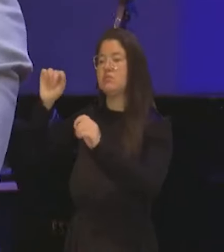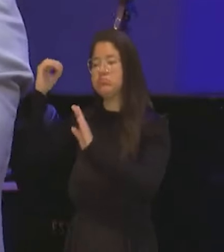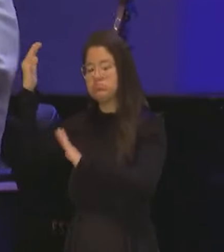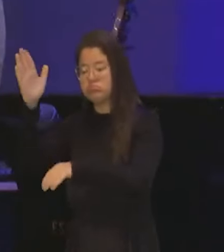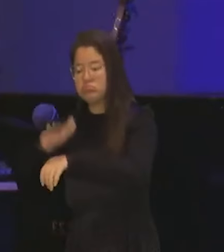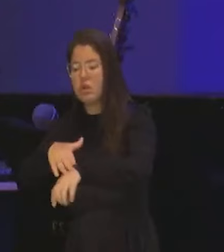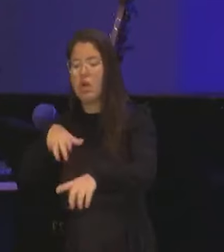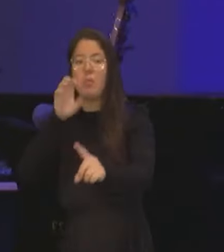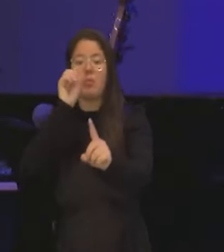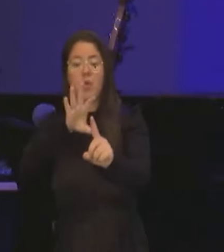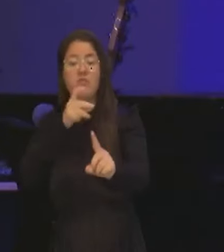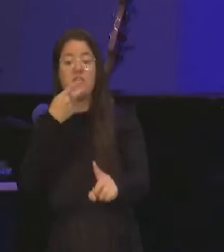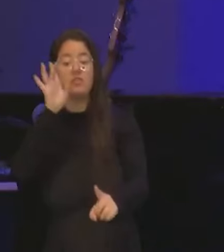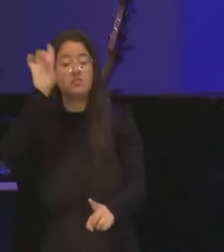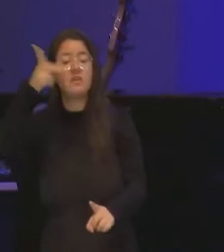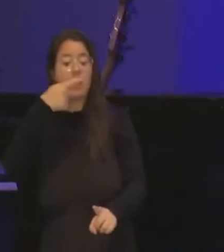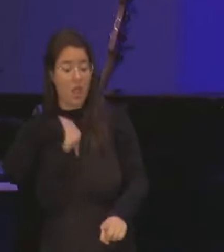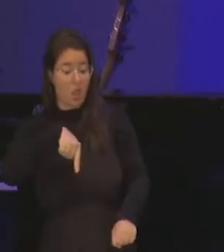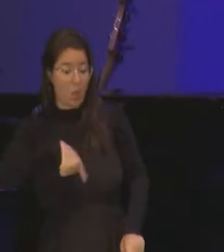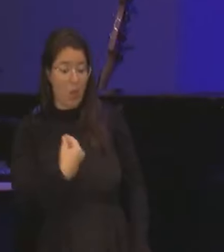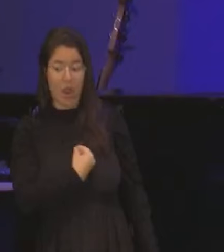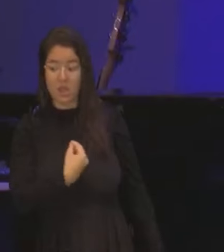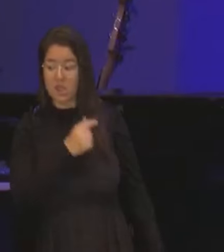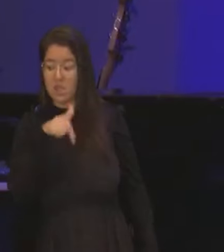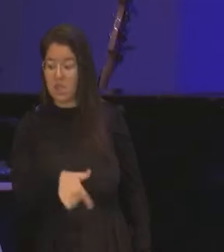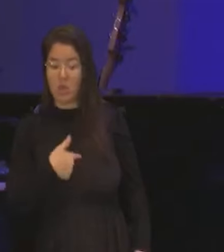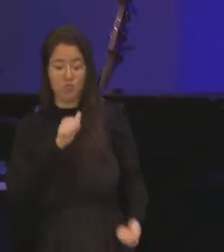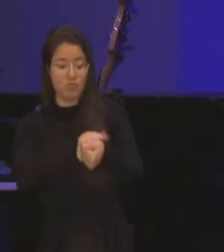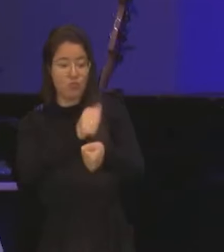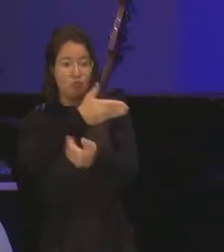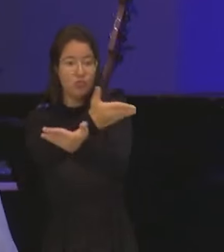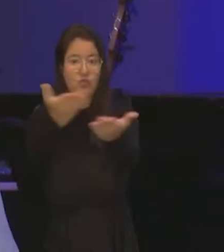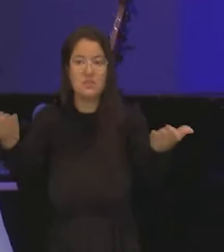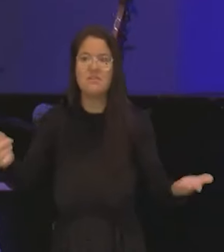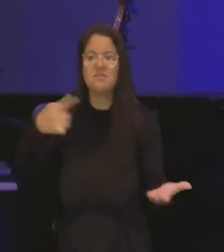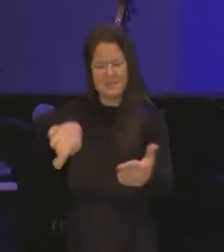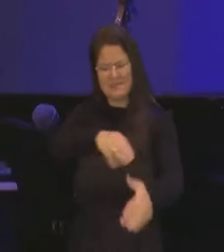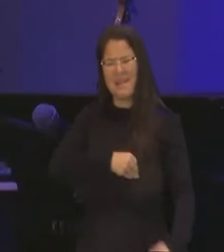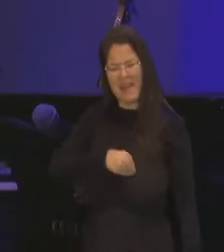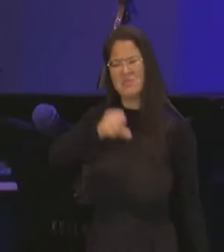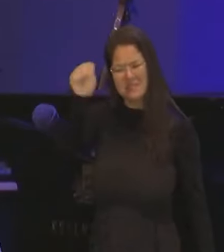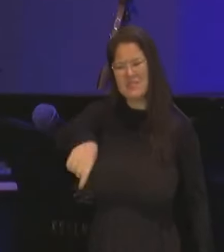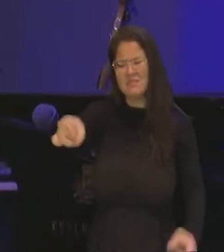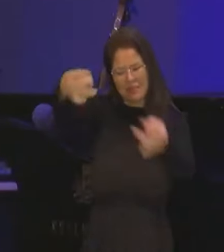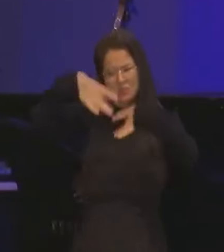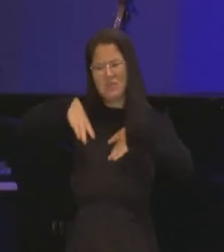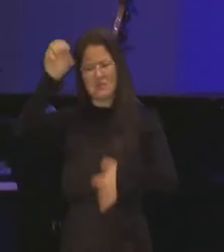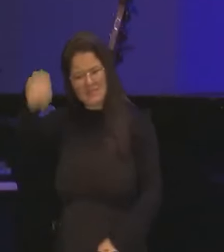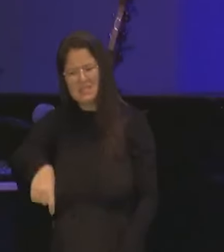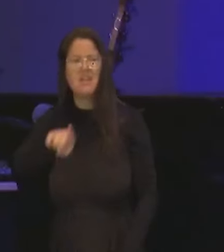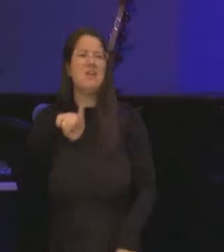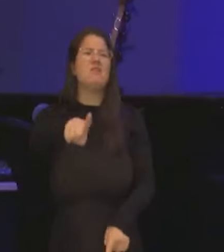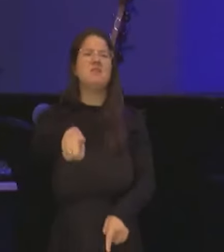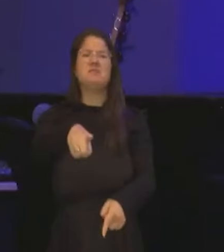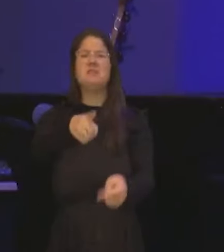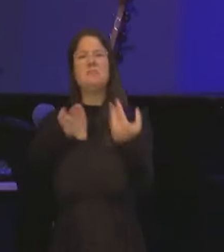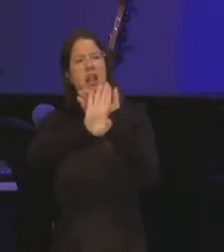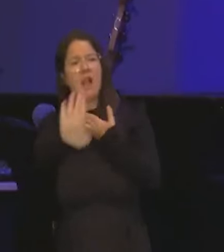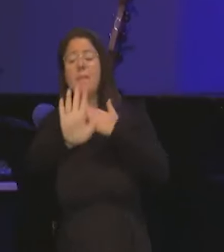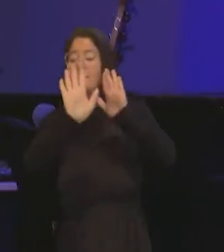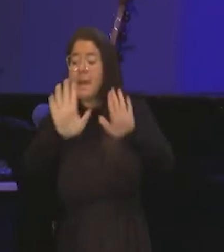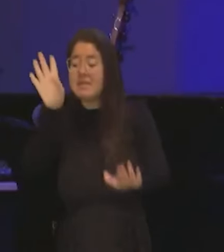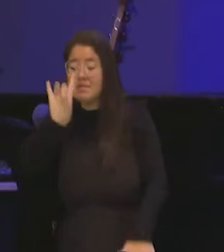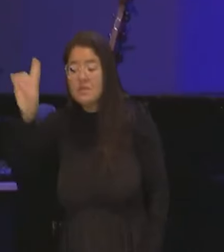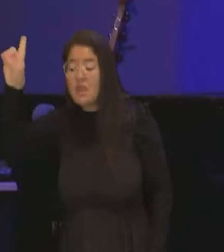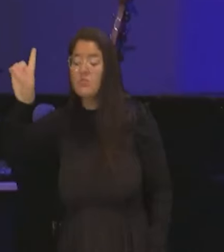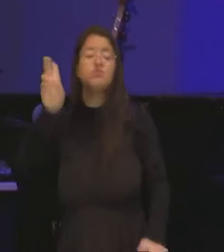profeta dizendo: eu estou aqui, eu estou com vocês, vocês pecaram, vocês me abandonaram, vocês me deram as costas, mas